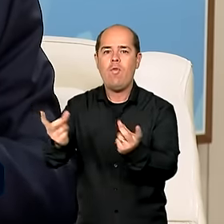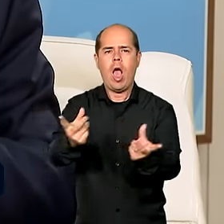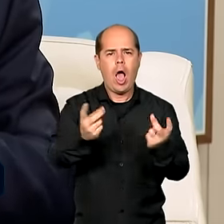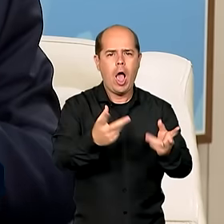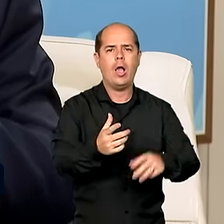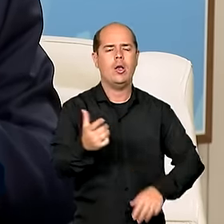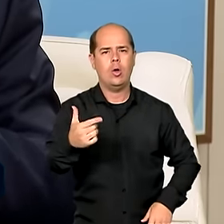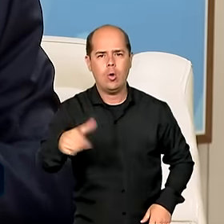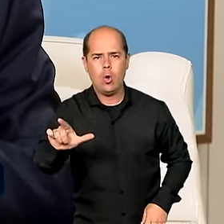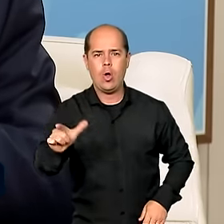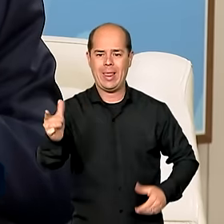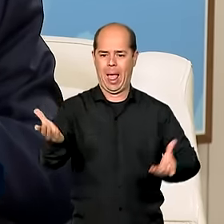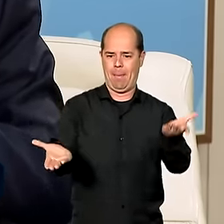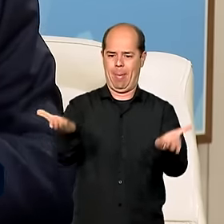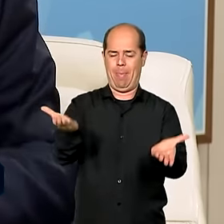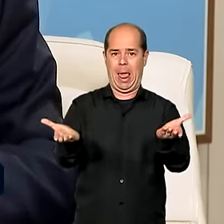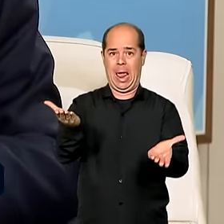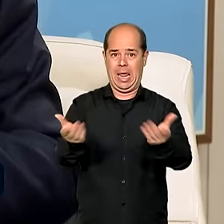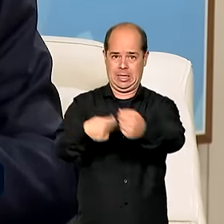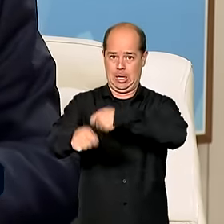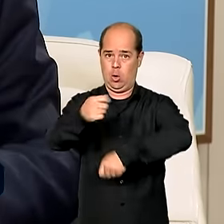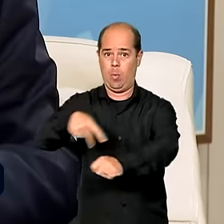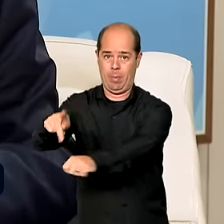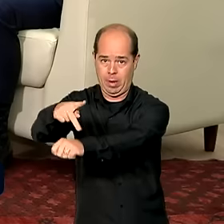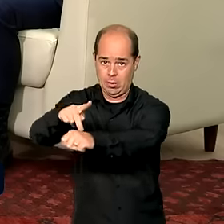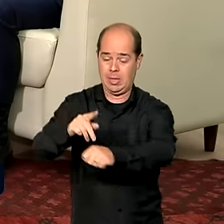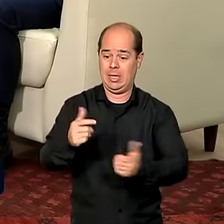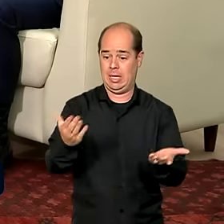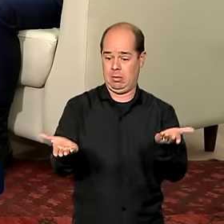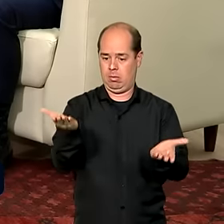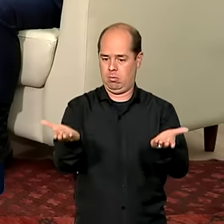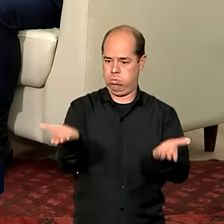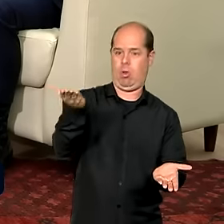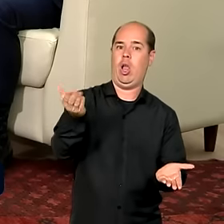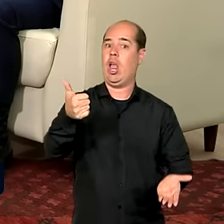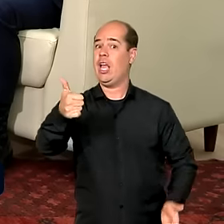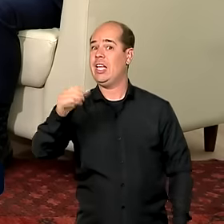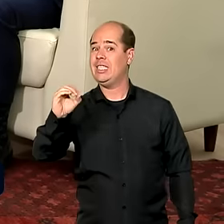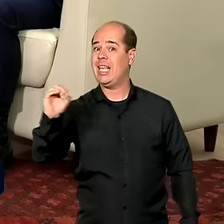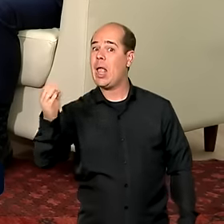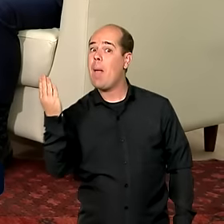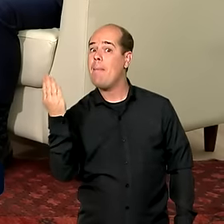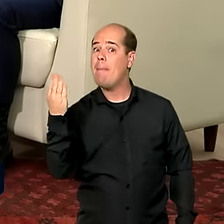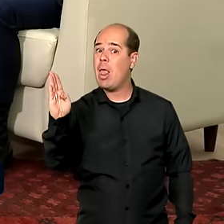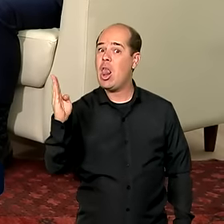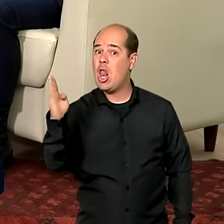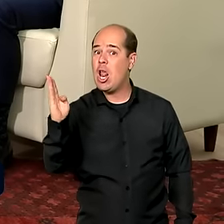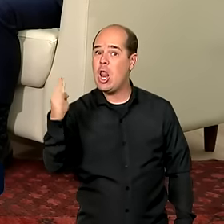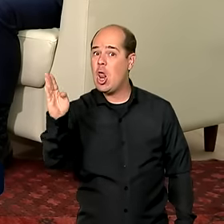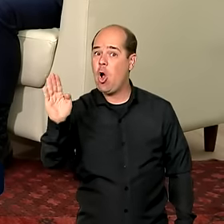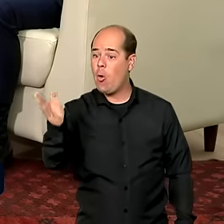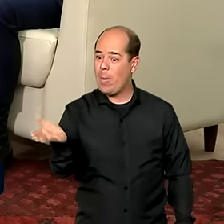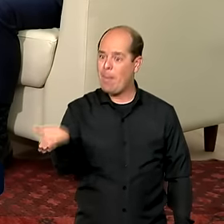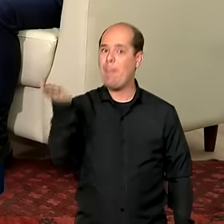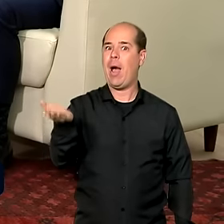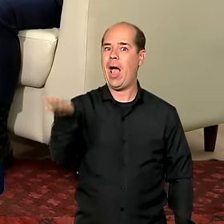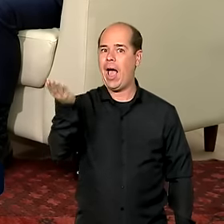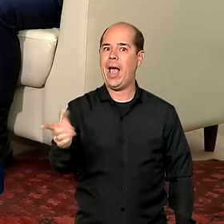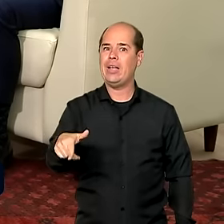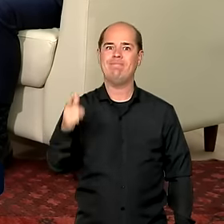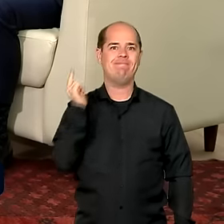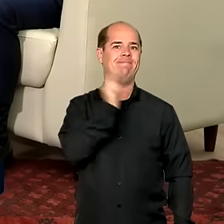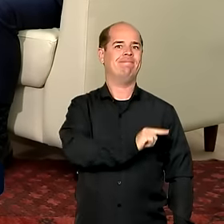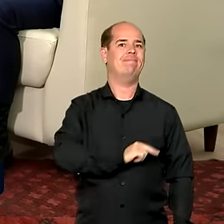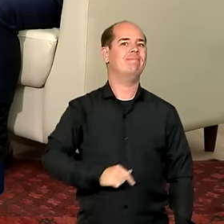vai passar de 100 Bilhões de Dólares entre o que eu exporto e o que eu importo então